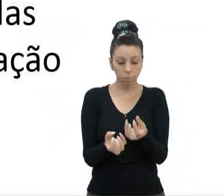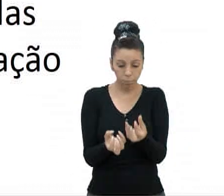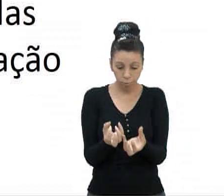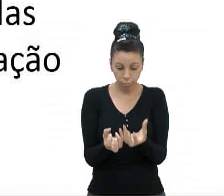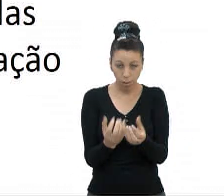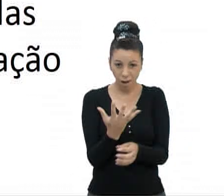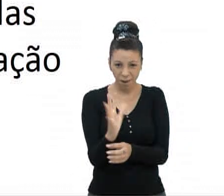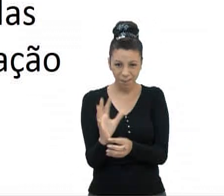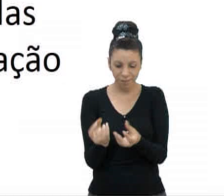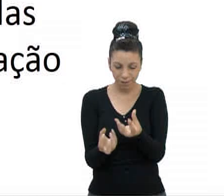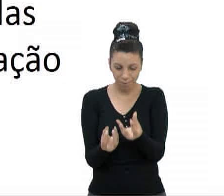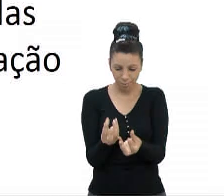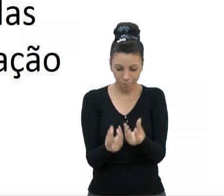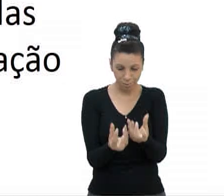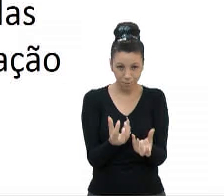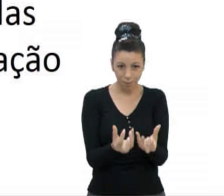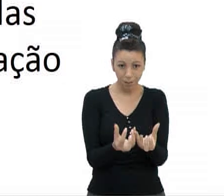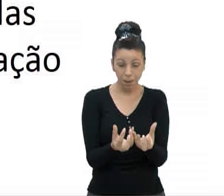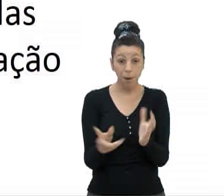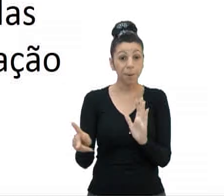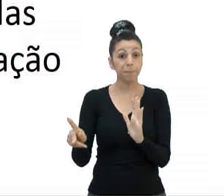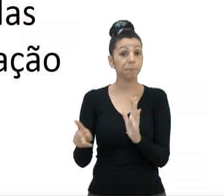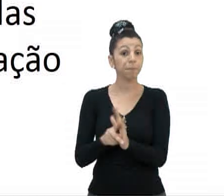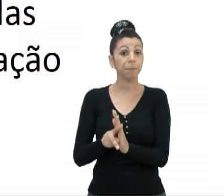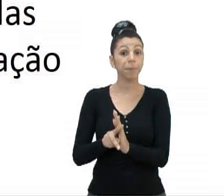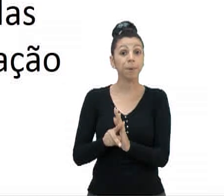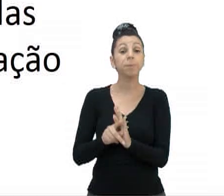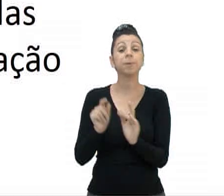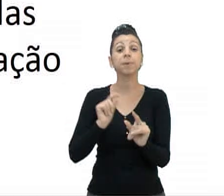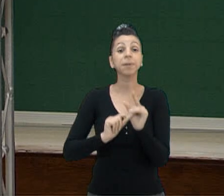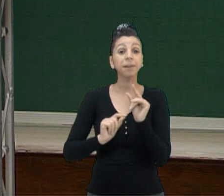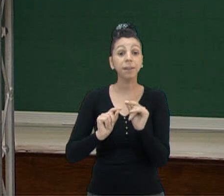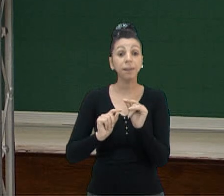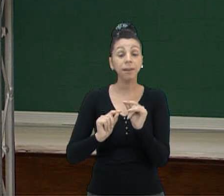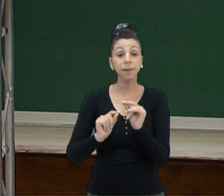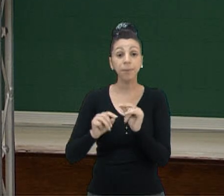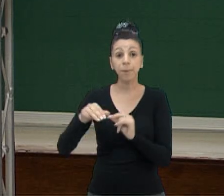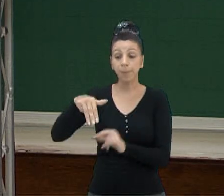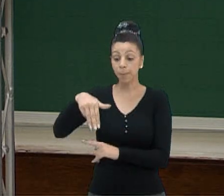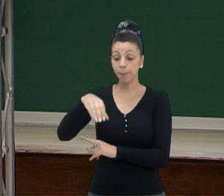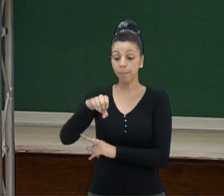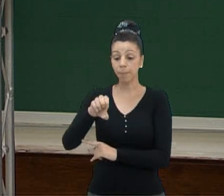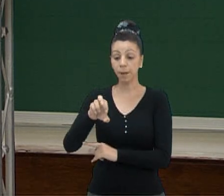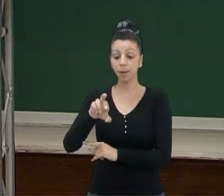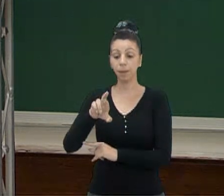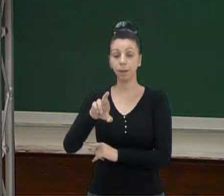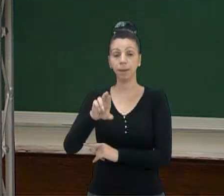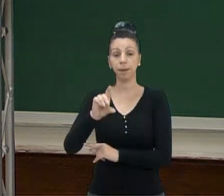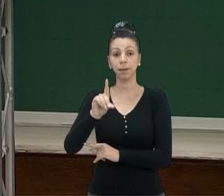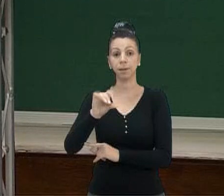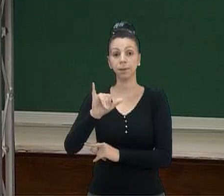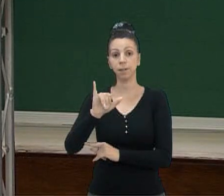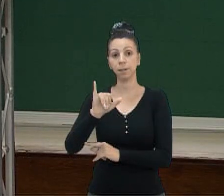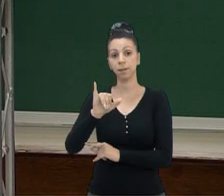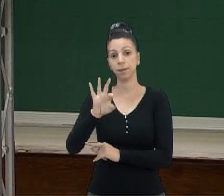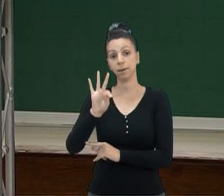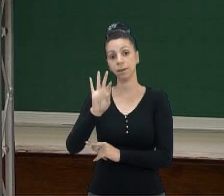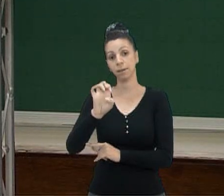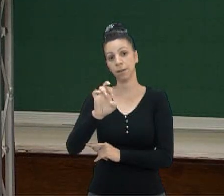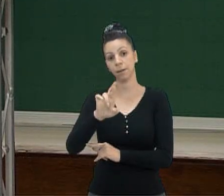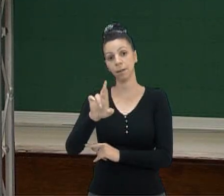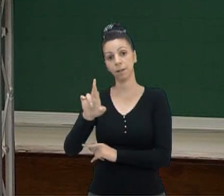na chamada vegetação mediterrânea. Então, toda essa região tem influência do mar Mediterrâneo. Por isso que a gente chama de